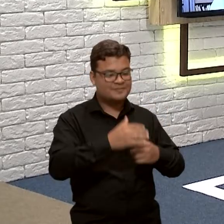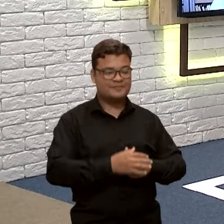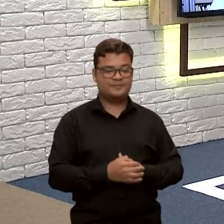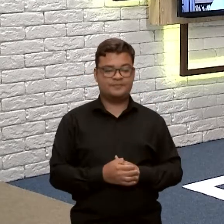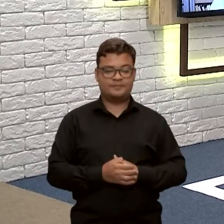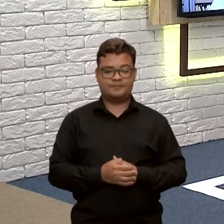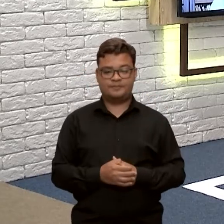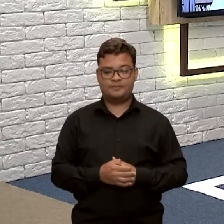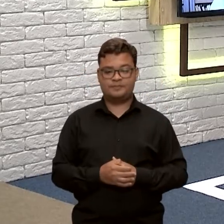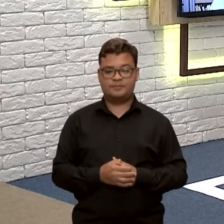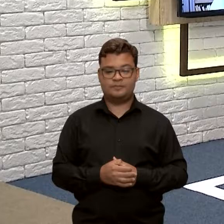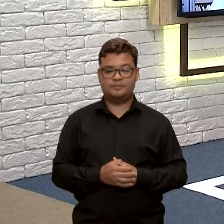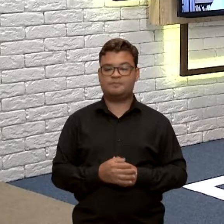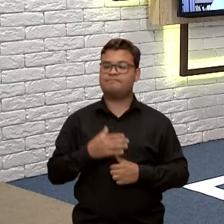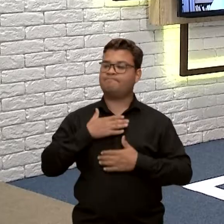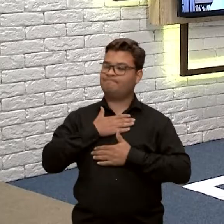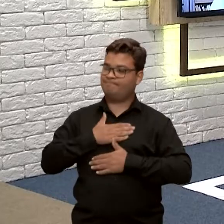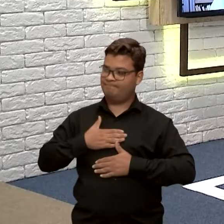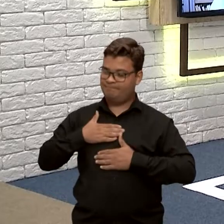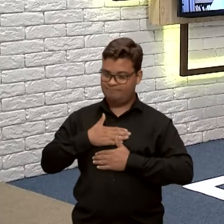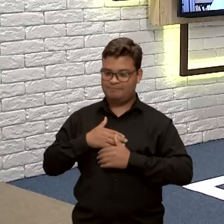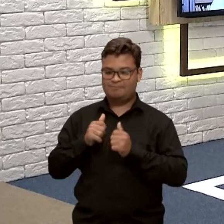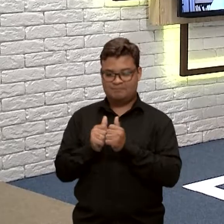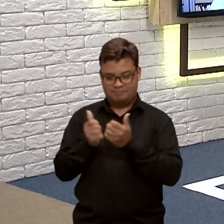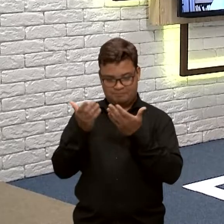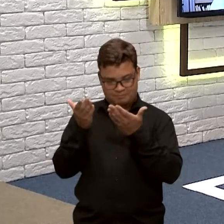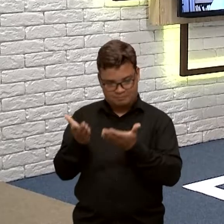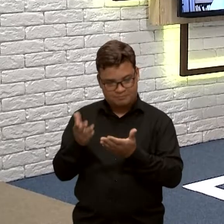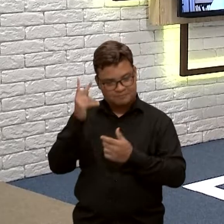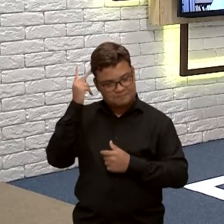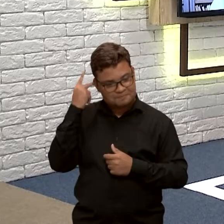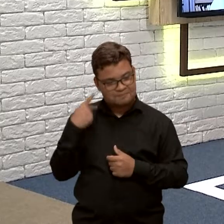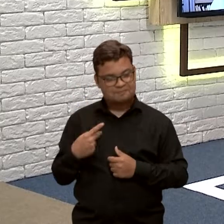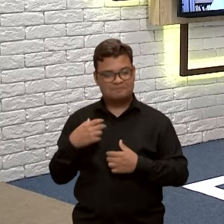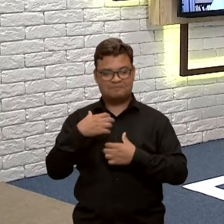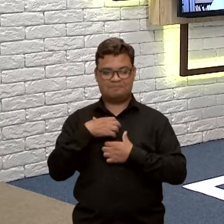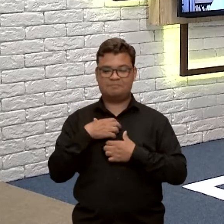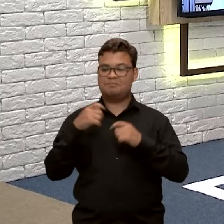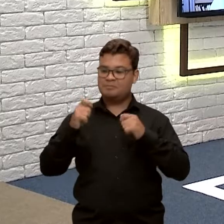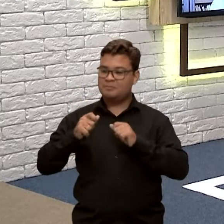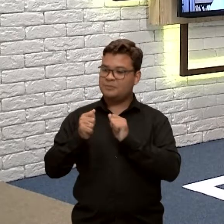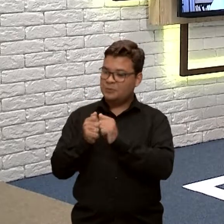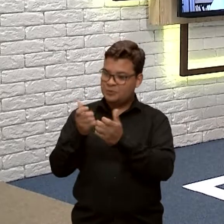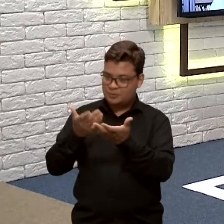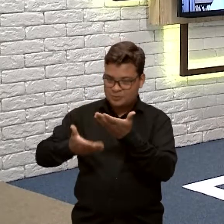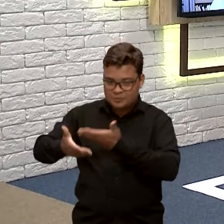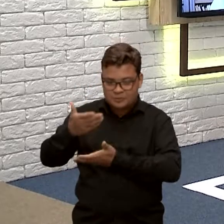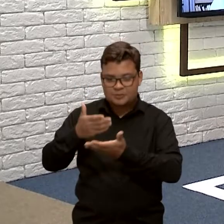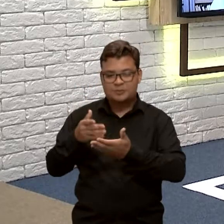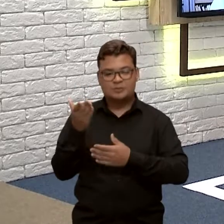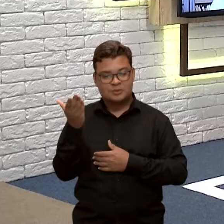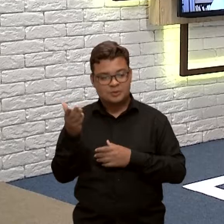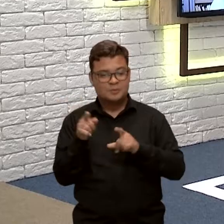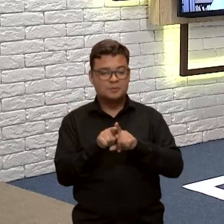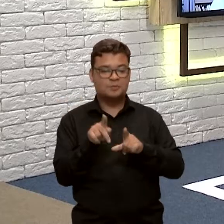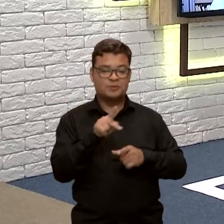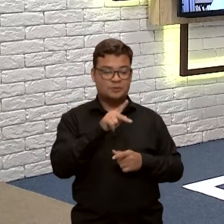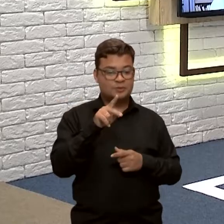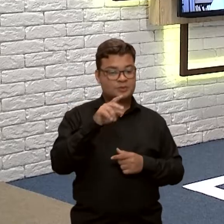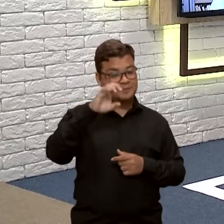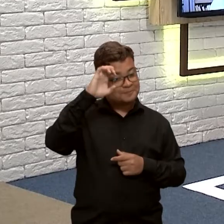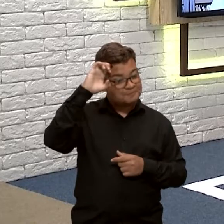UFG. É um prazer, Camila, ter essa convivência com você, com o professor